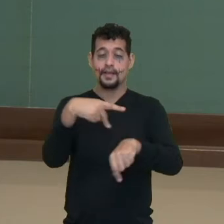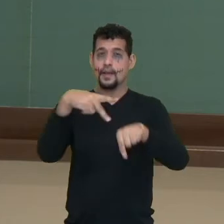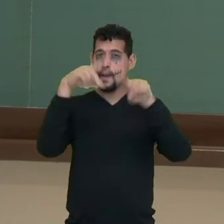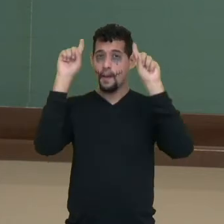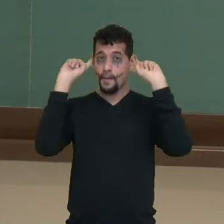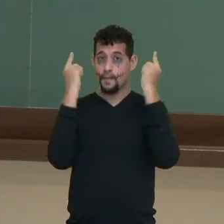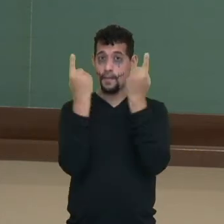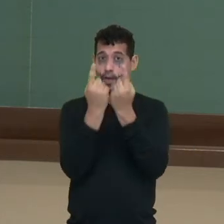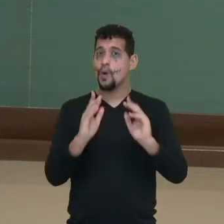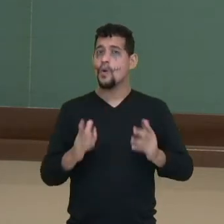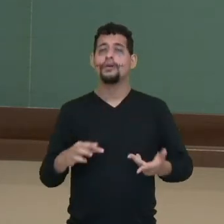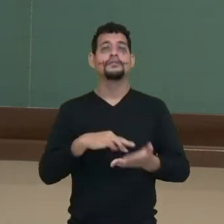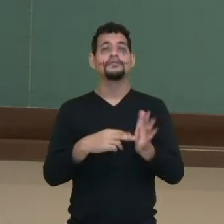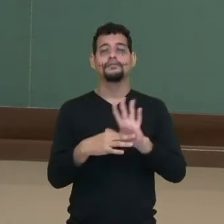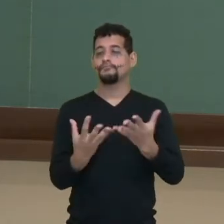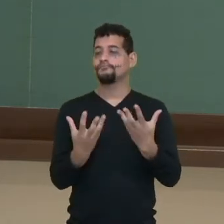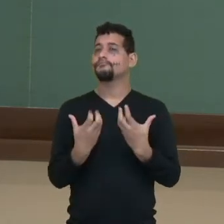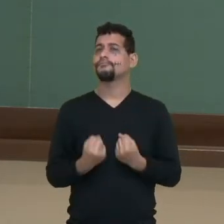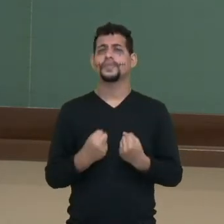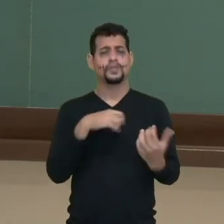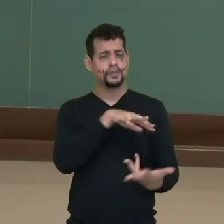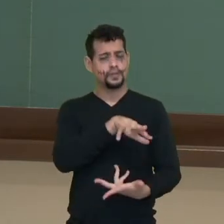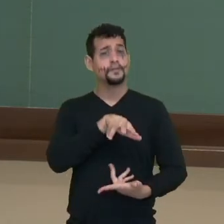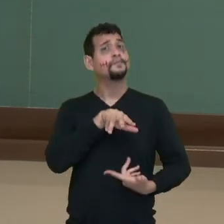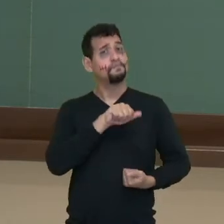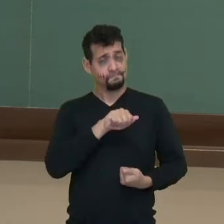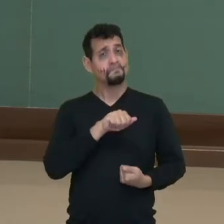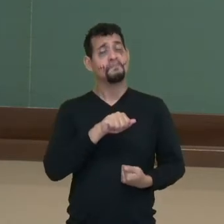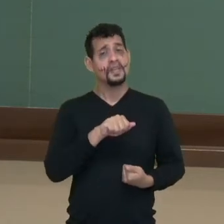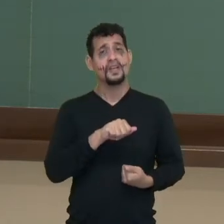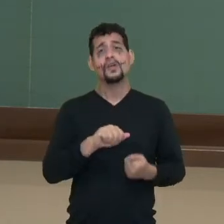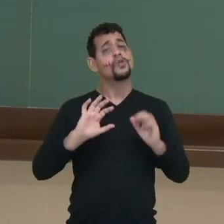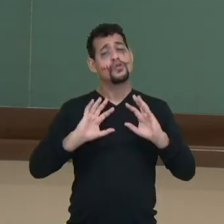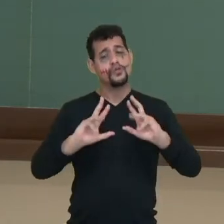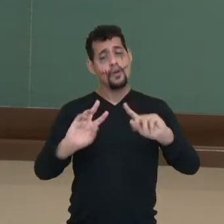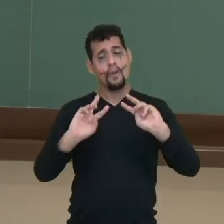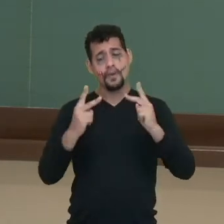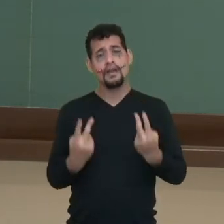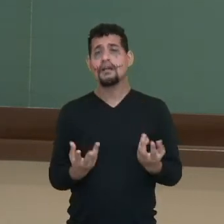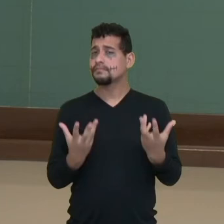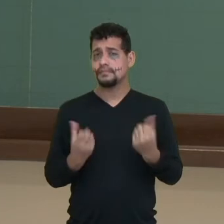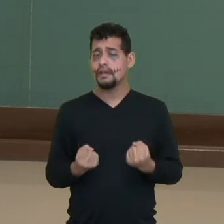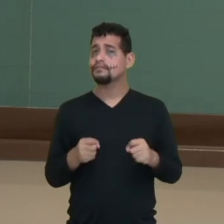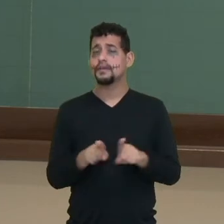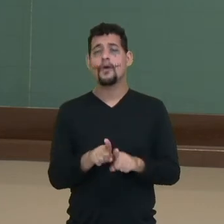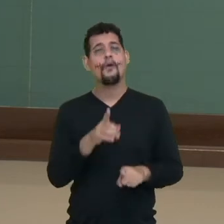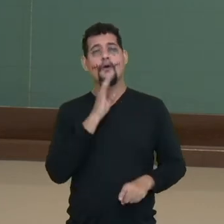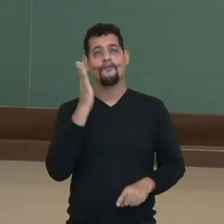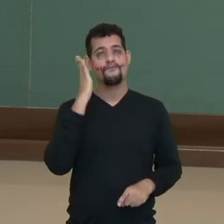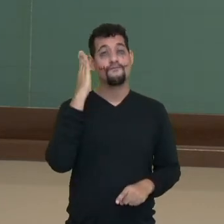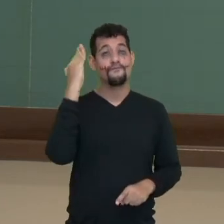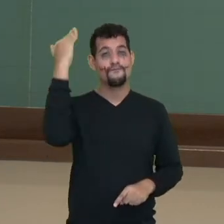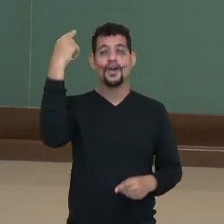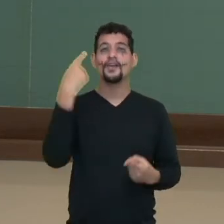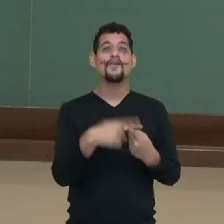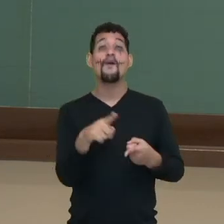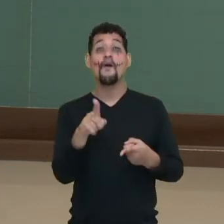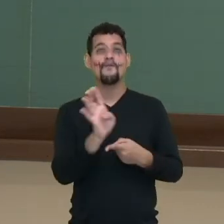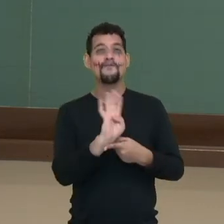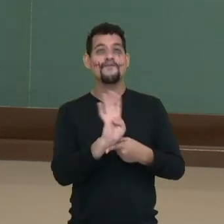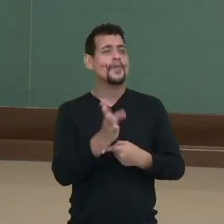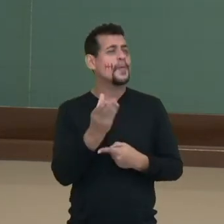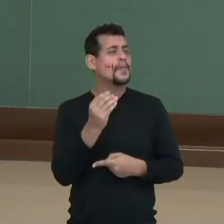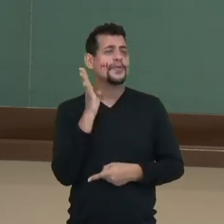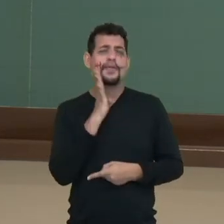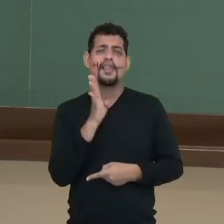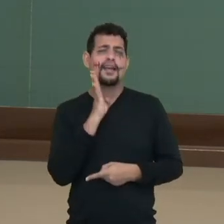que hoje é um patrimônio mundial, é um patrimônio da humanidade. Conhecido, um filme